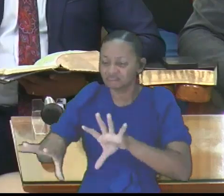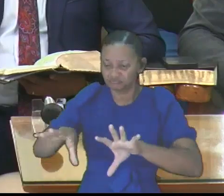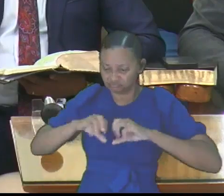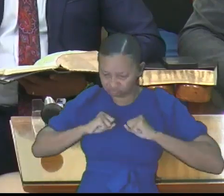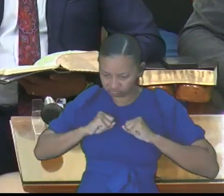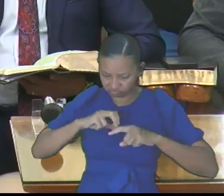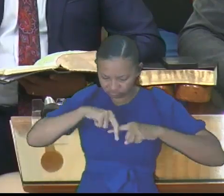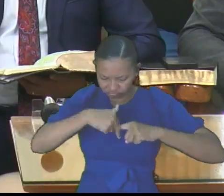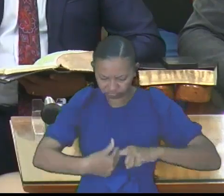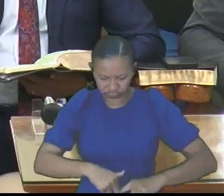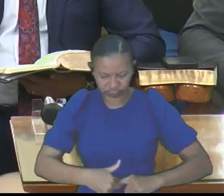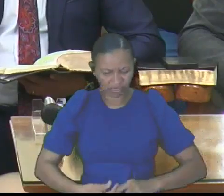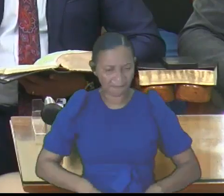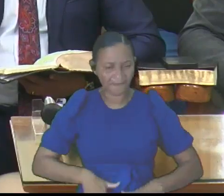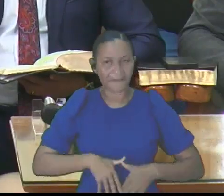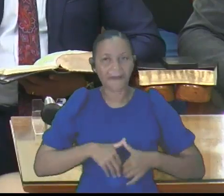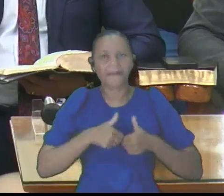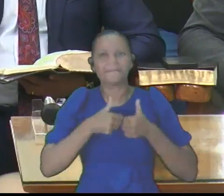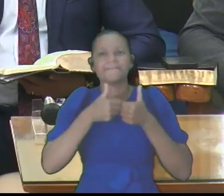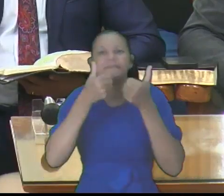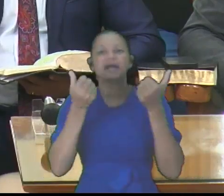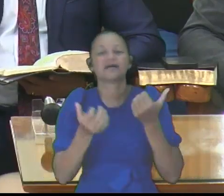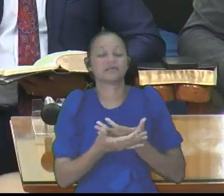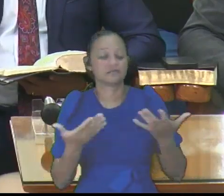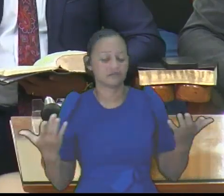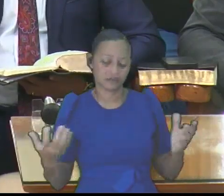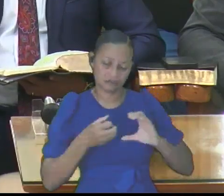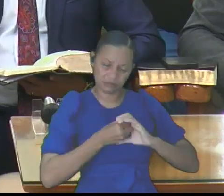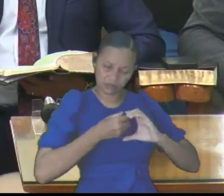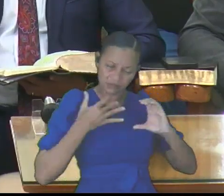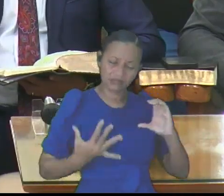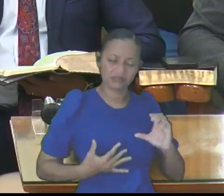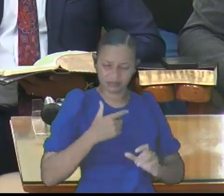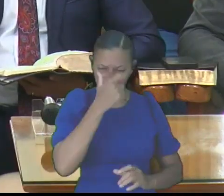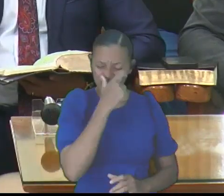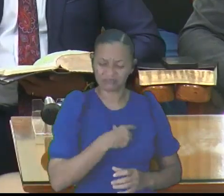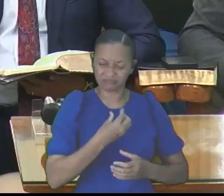geram aperfeiçoamento no caráter das pessoas.